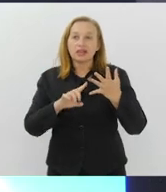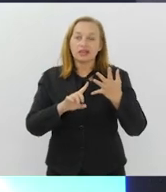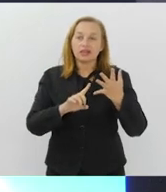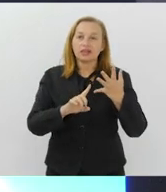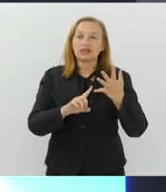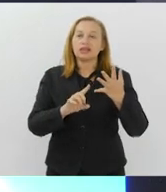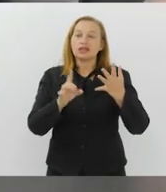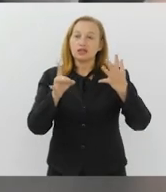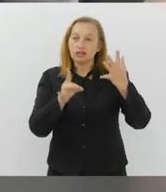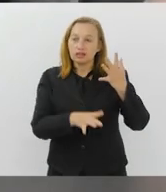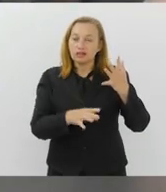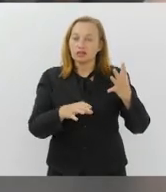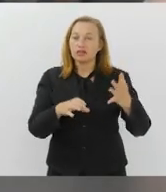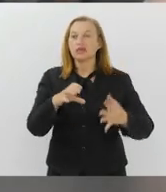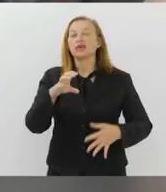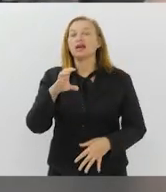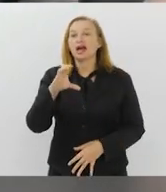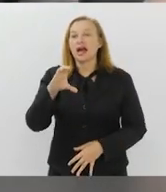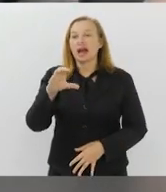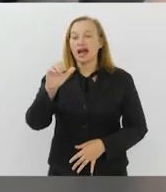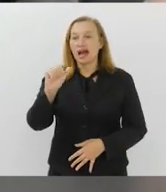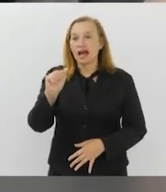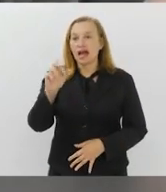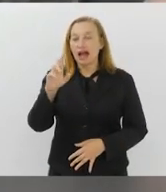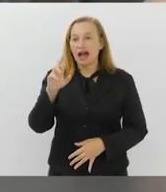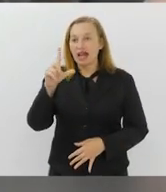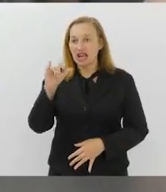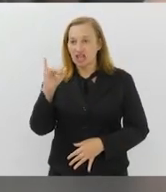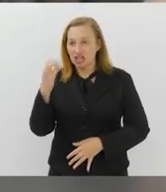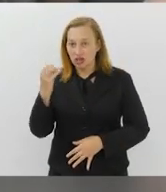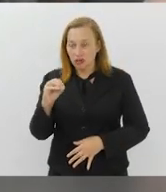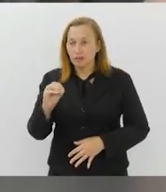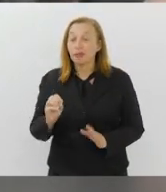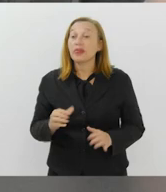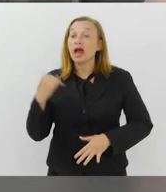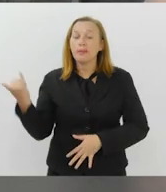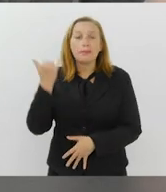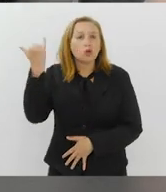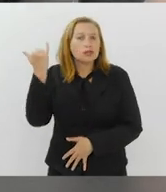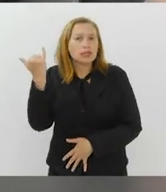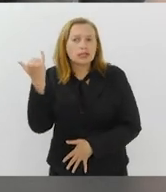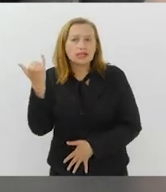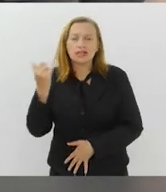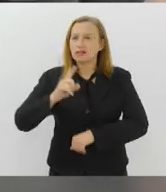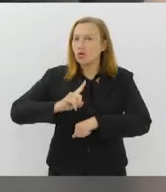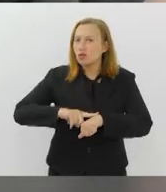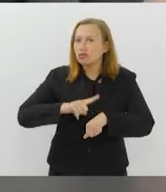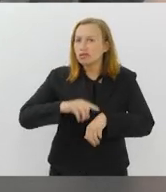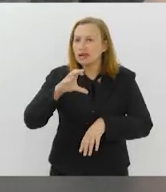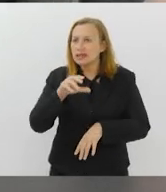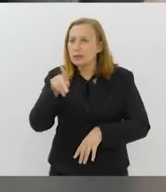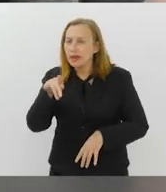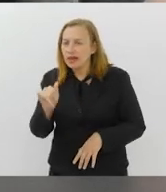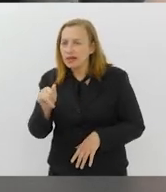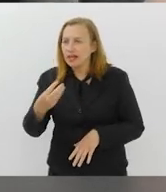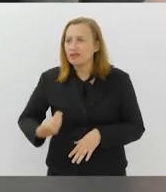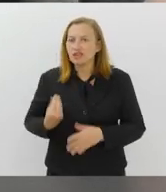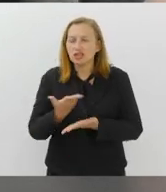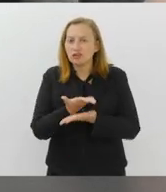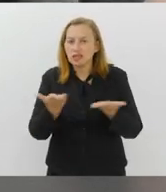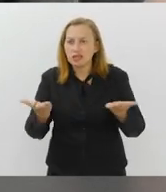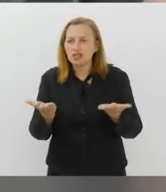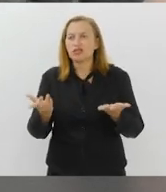Como podem ver, a importância deste momento, dessa CPI, dado inclusive a presença de todos os deputados